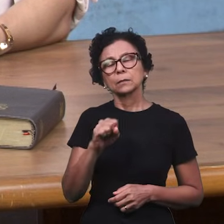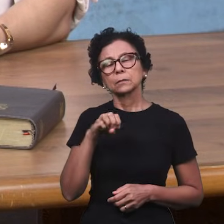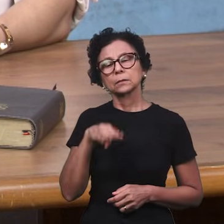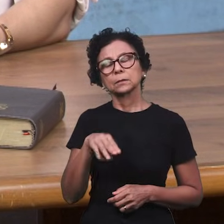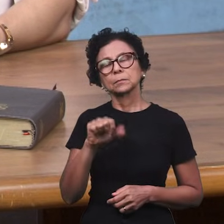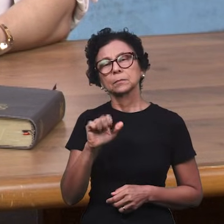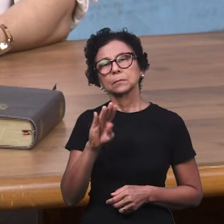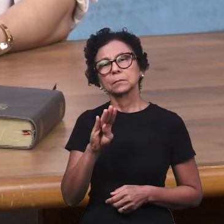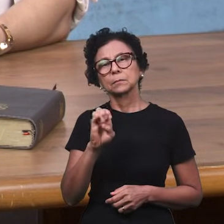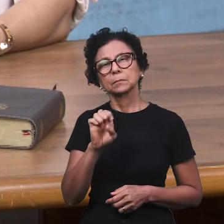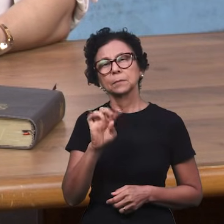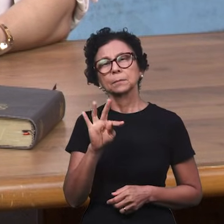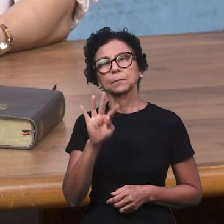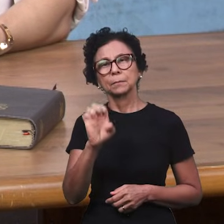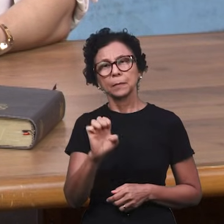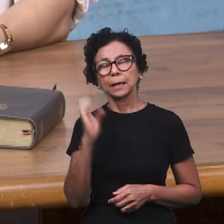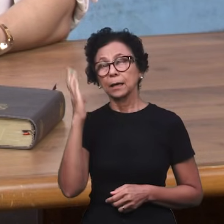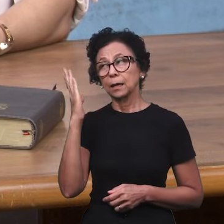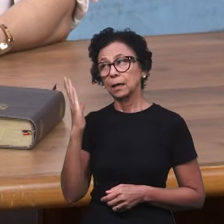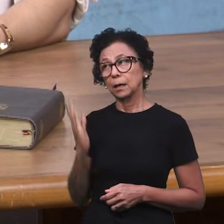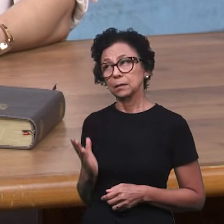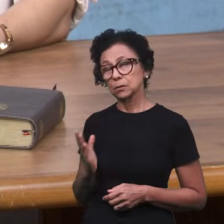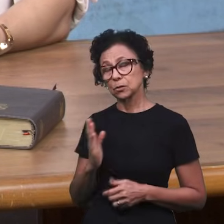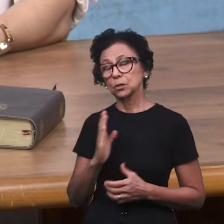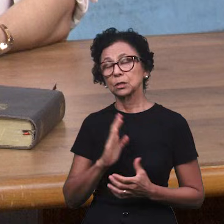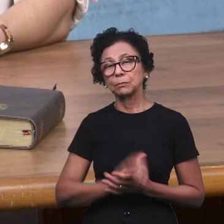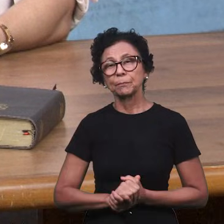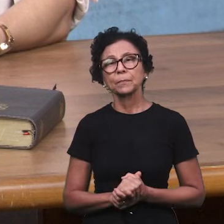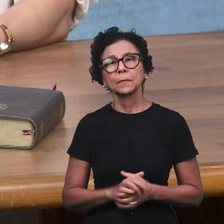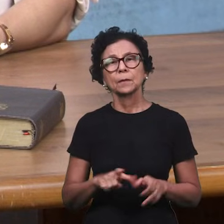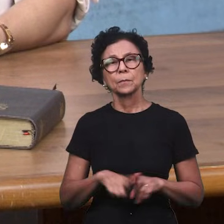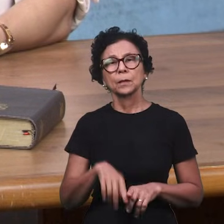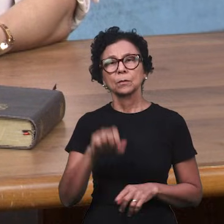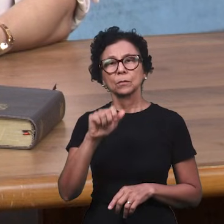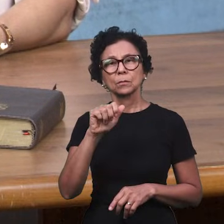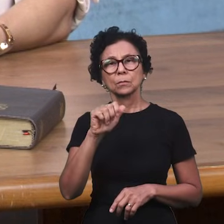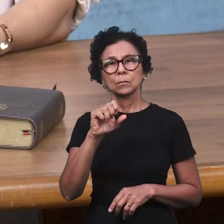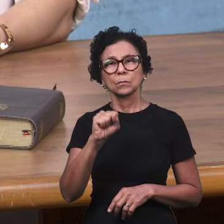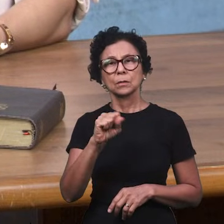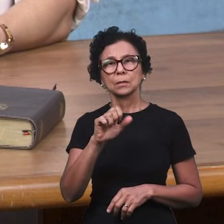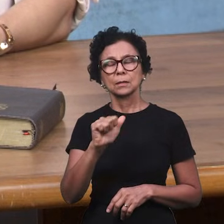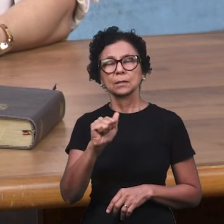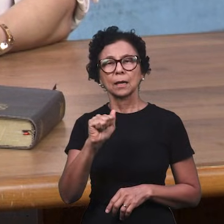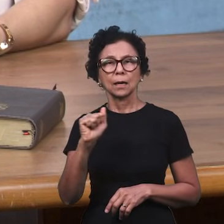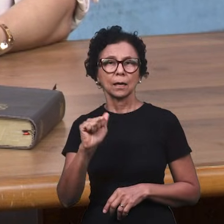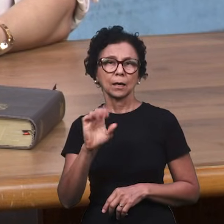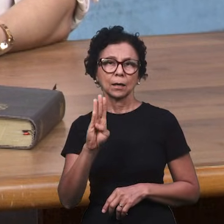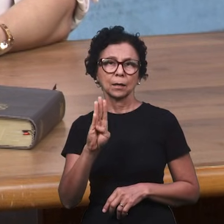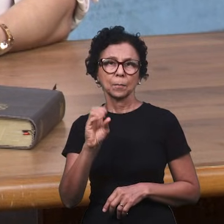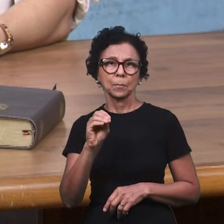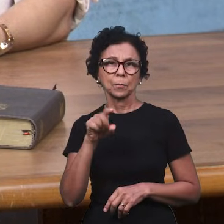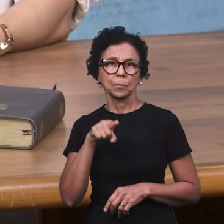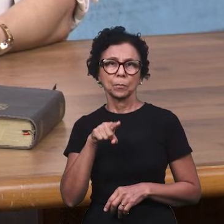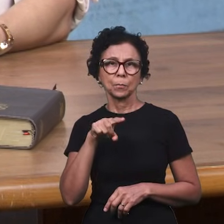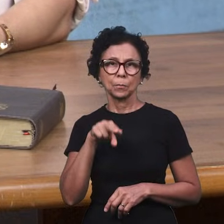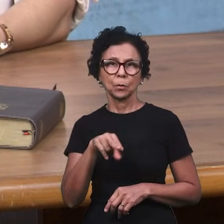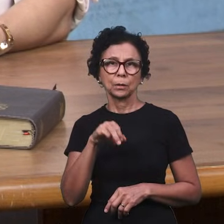Baarumita, Eliaba, o Saalbonita. Dos filhos de Azem,